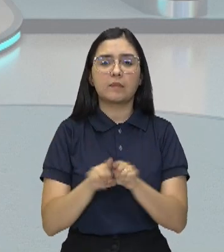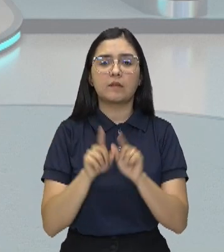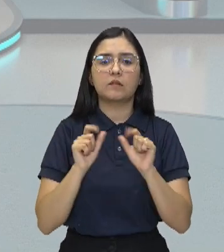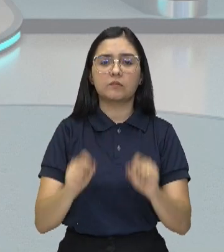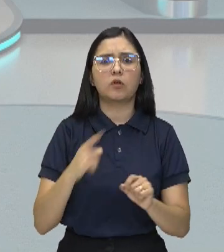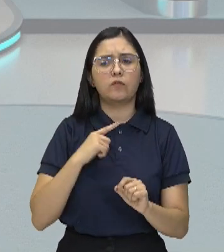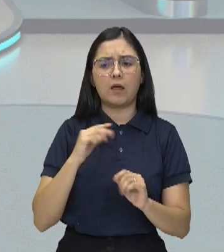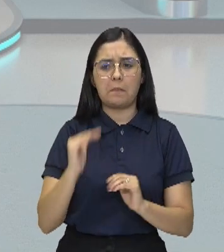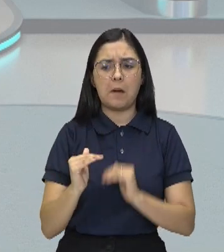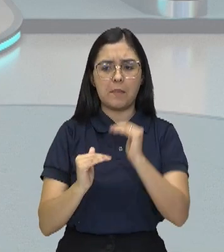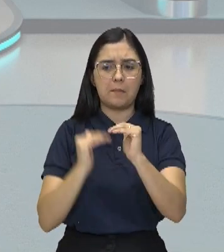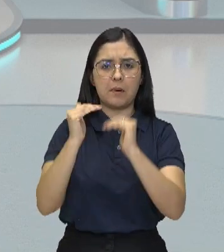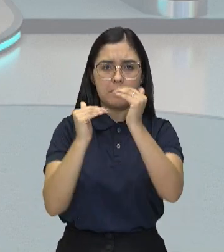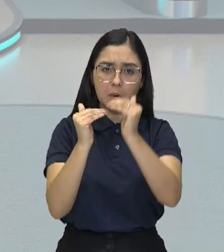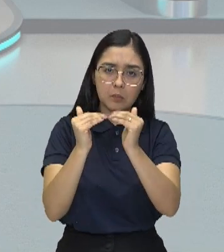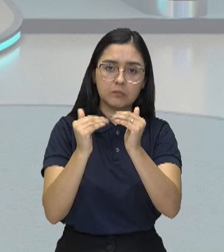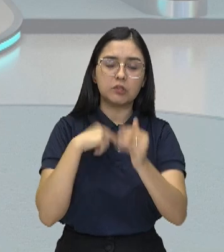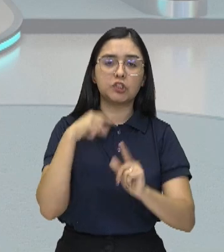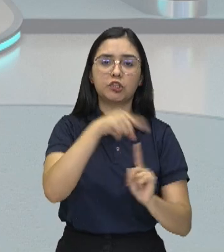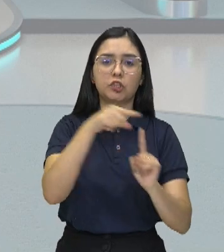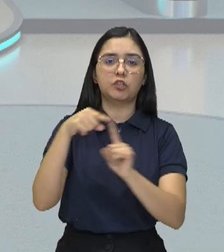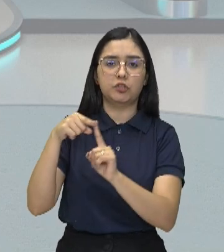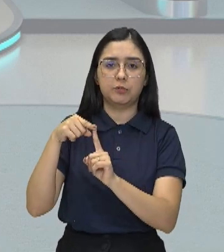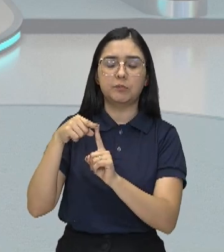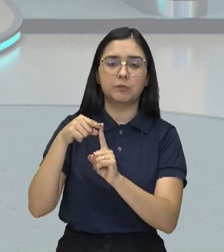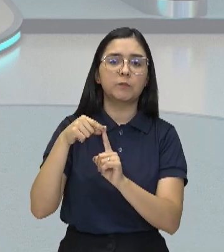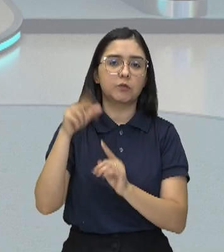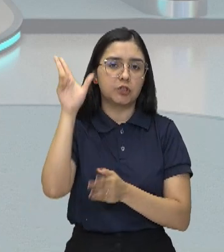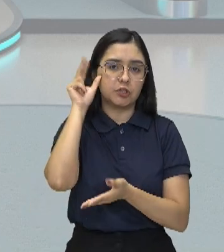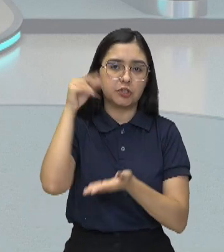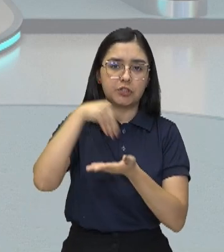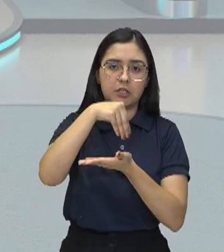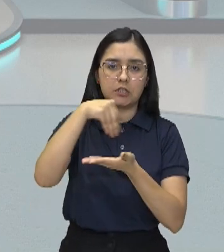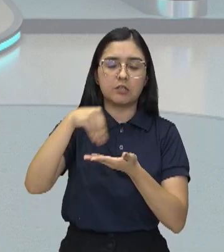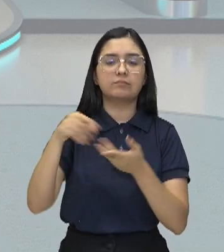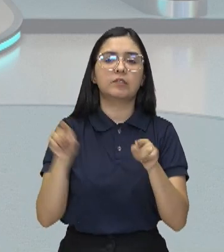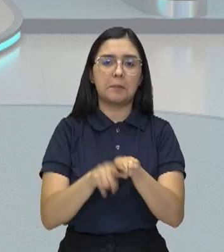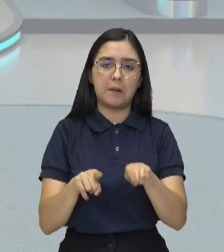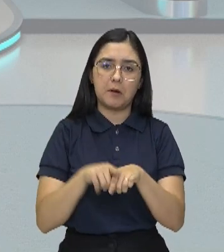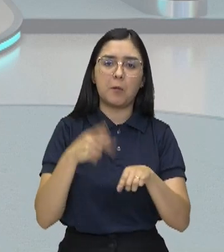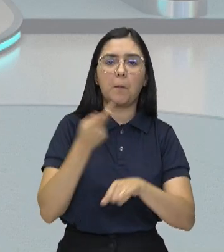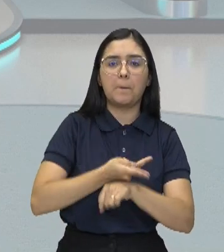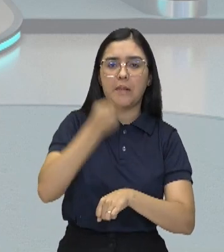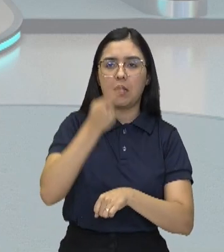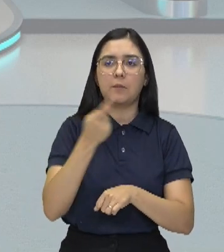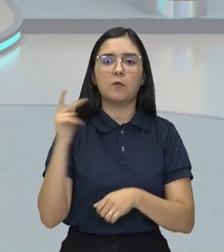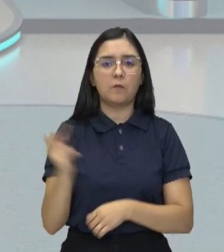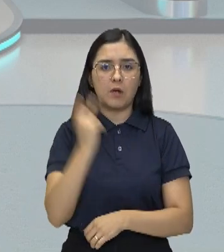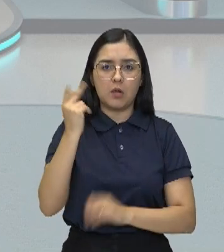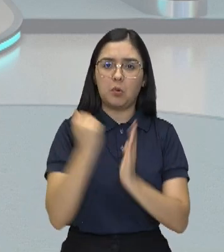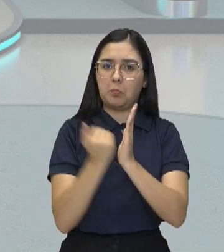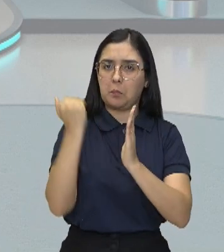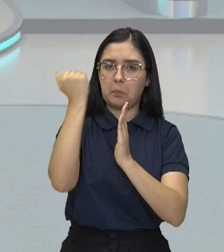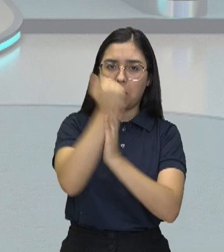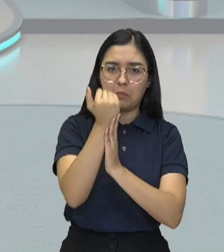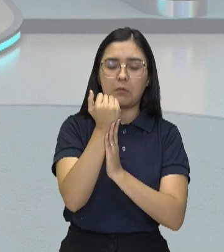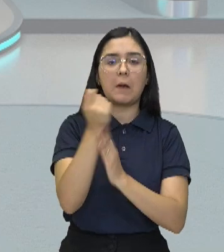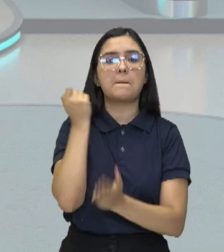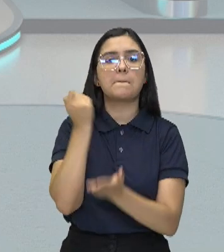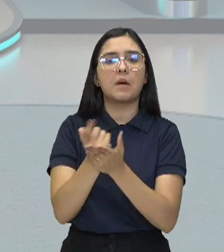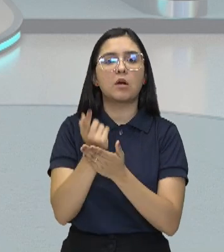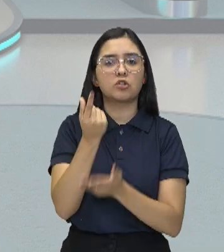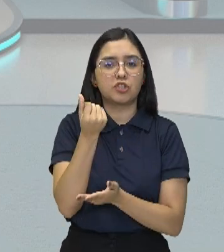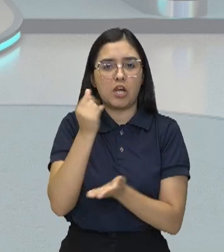avançando o nível, né, desse tipo de modalidade, vai aumentando também o valor das premiações, que é pago em dinheiro e